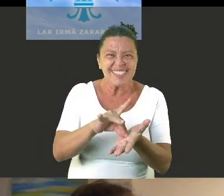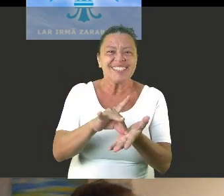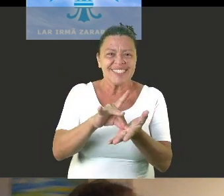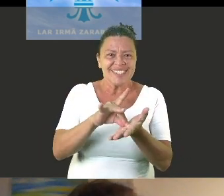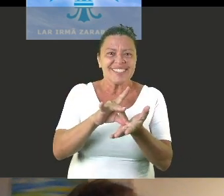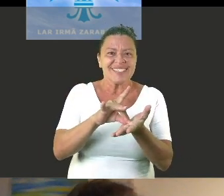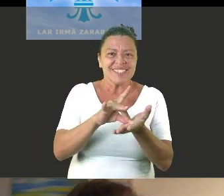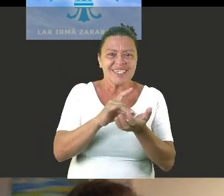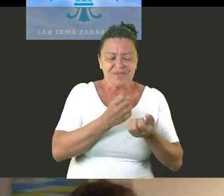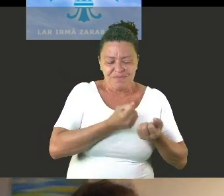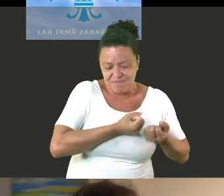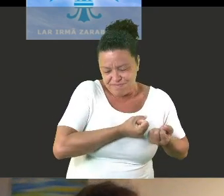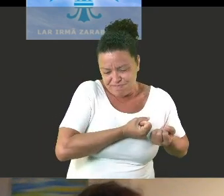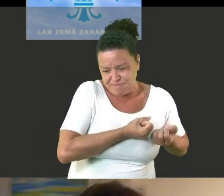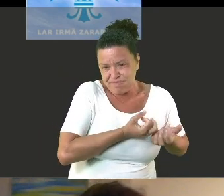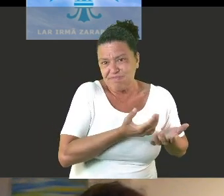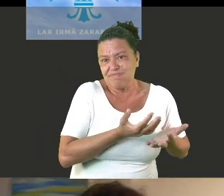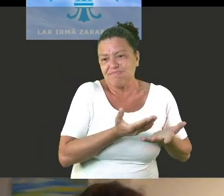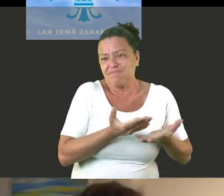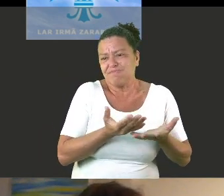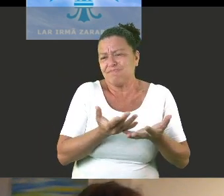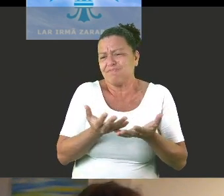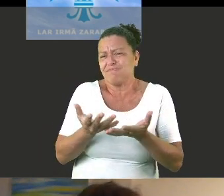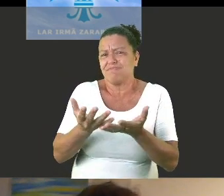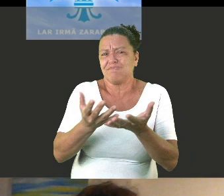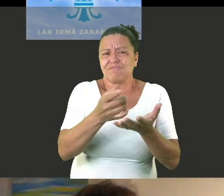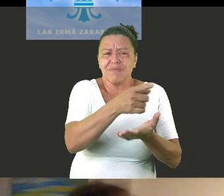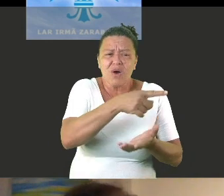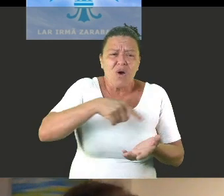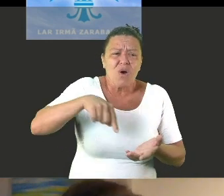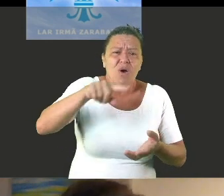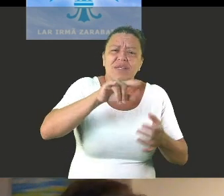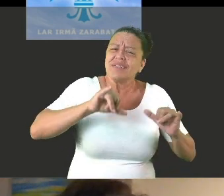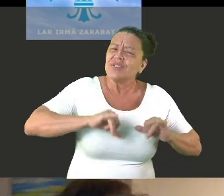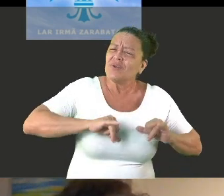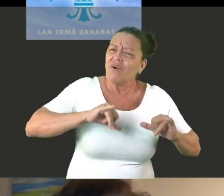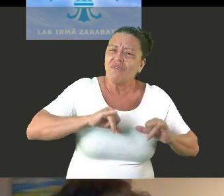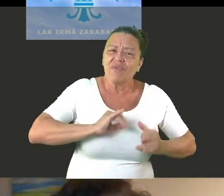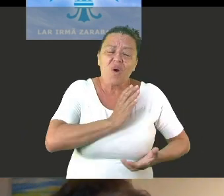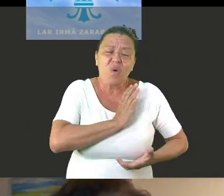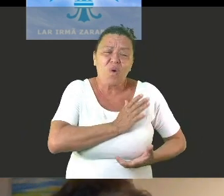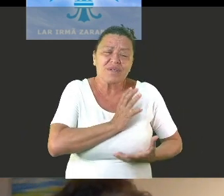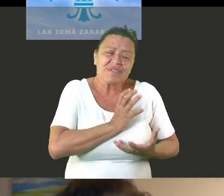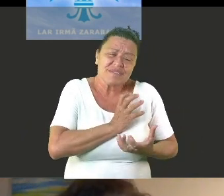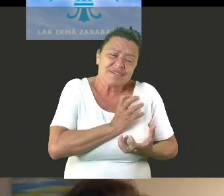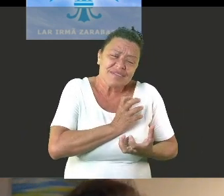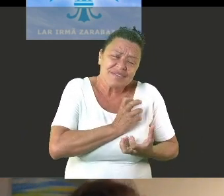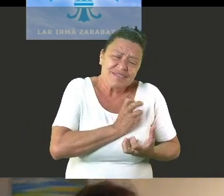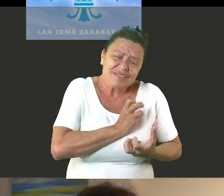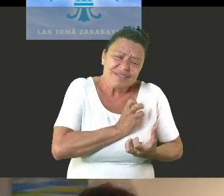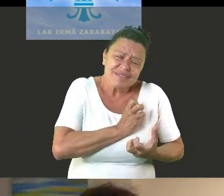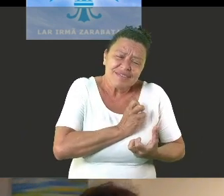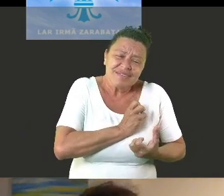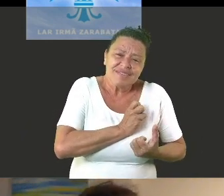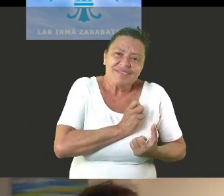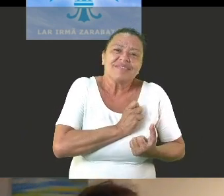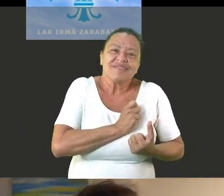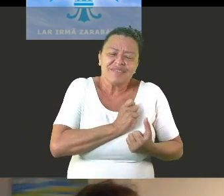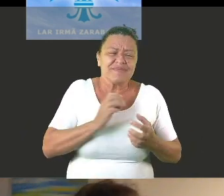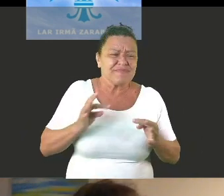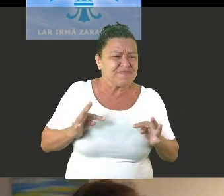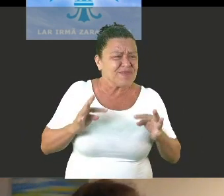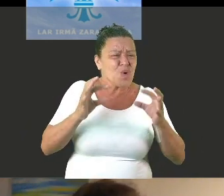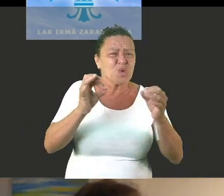enviar para todos os corações em sofrimento, para todos os corações enlutados, para todas